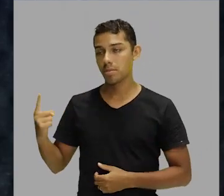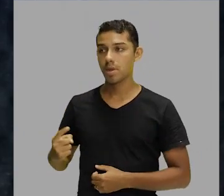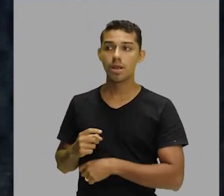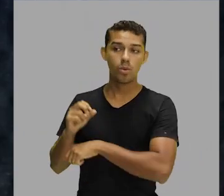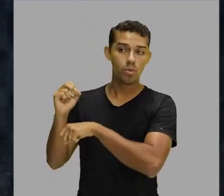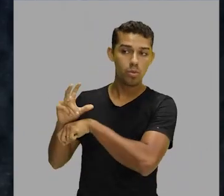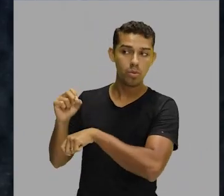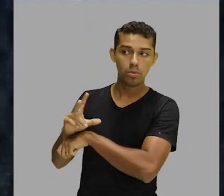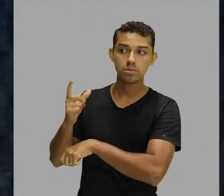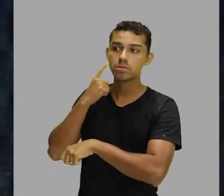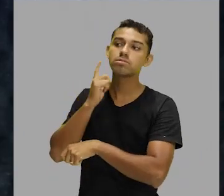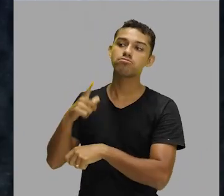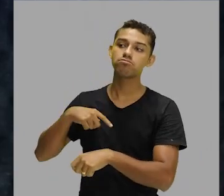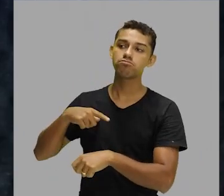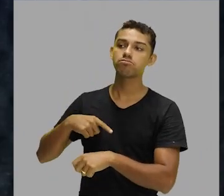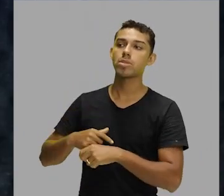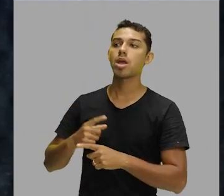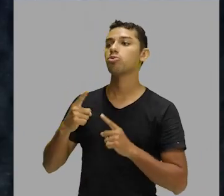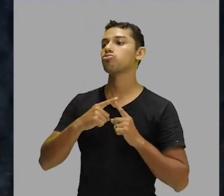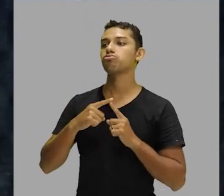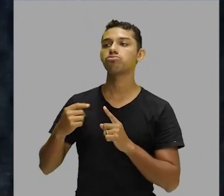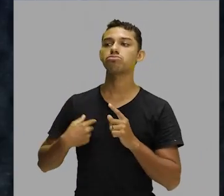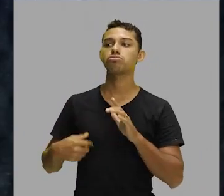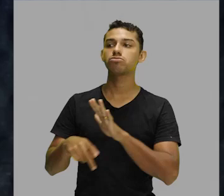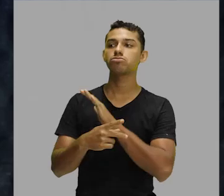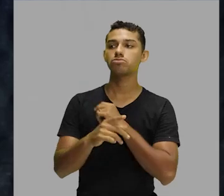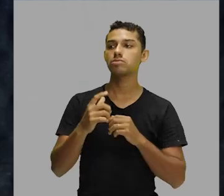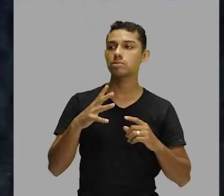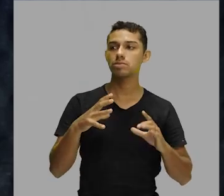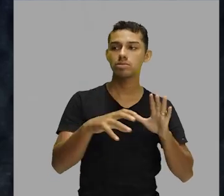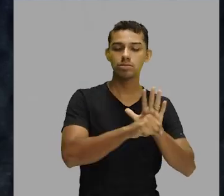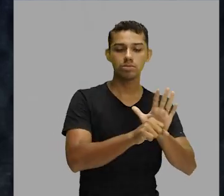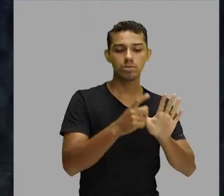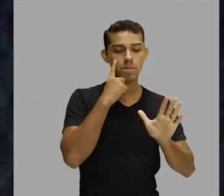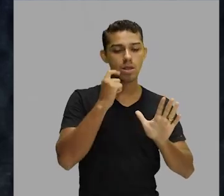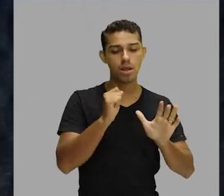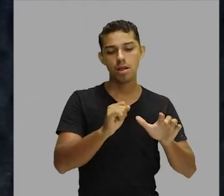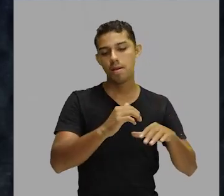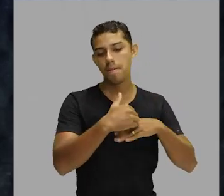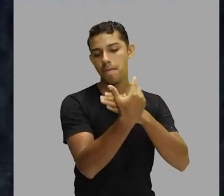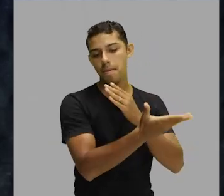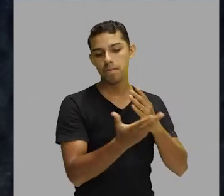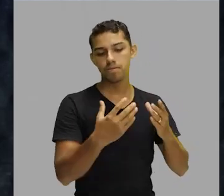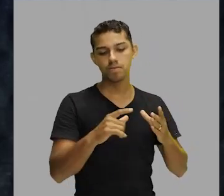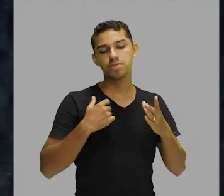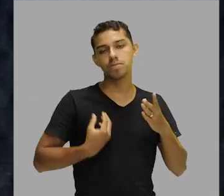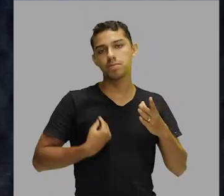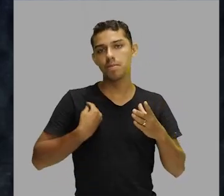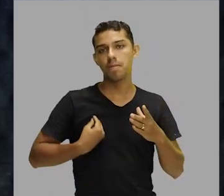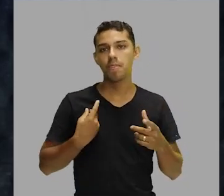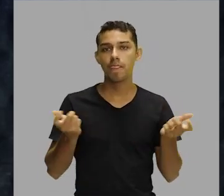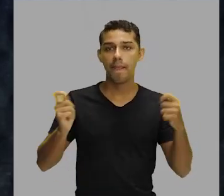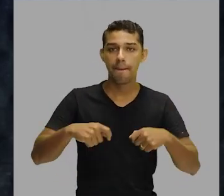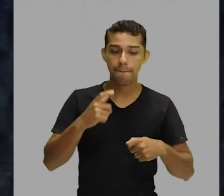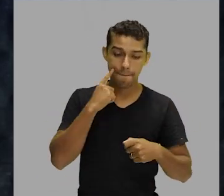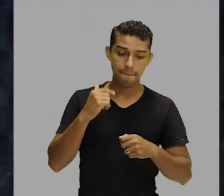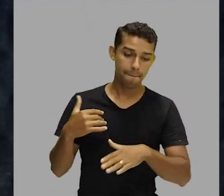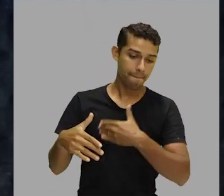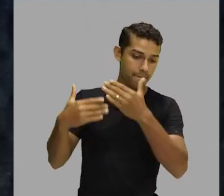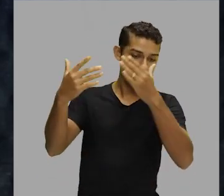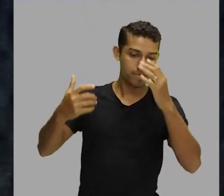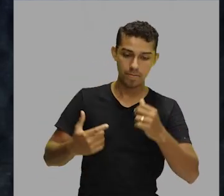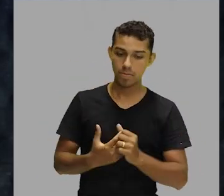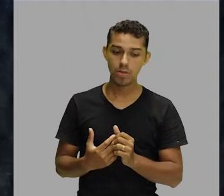ele vai ter um tipo de receptor na parte externa dele. E aí, ele promovendo